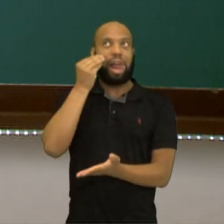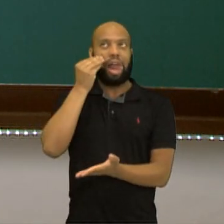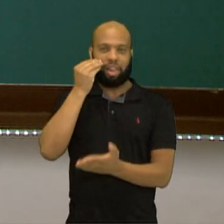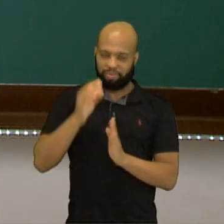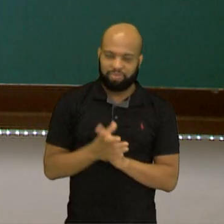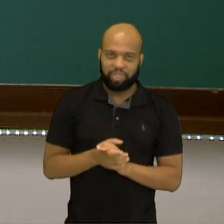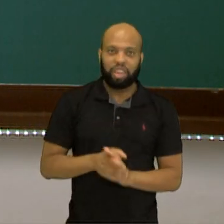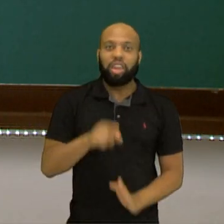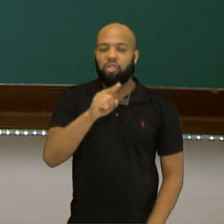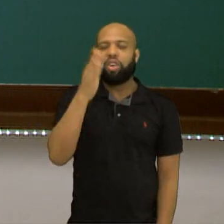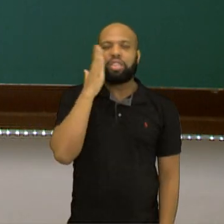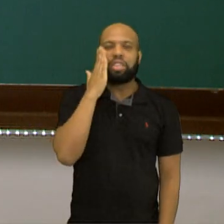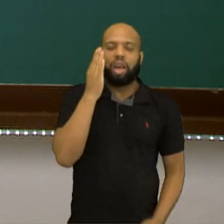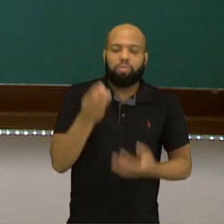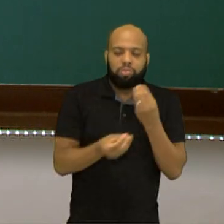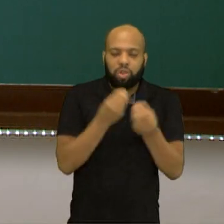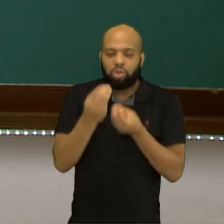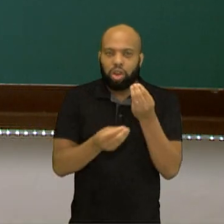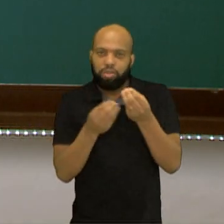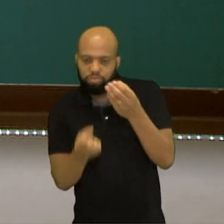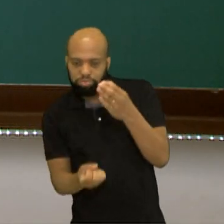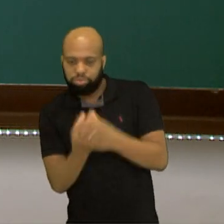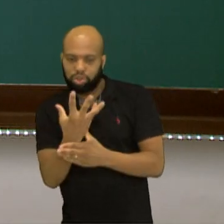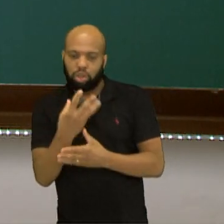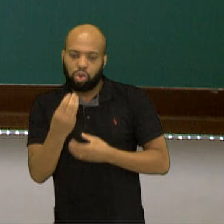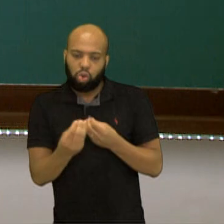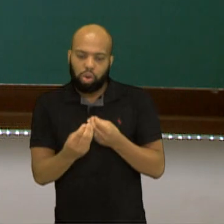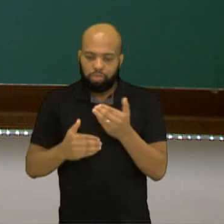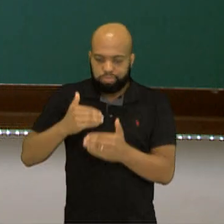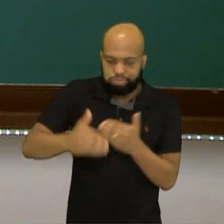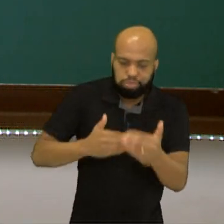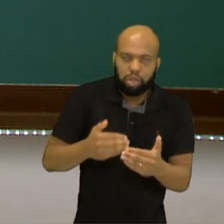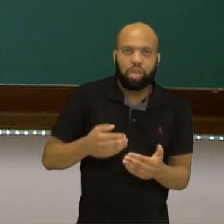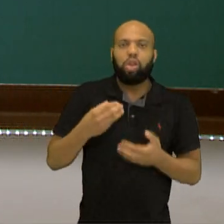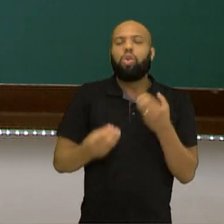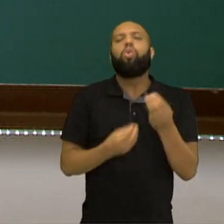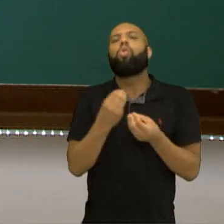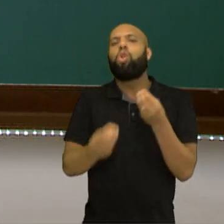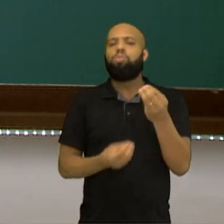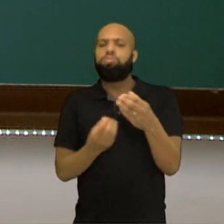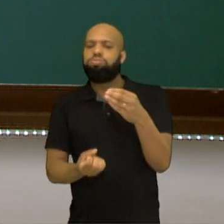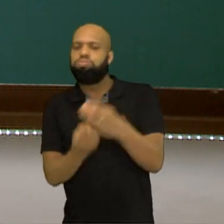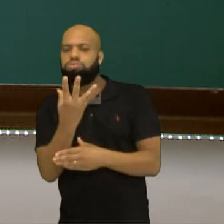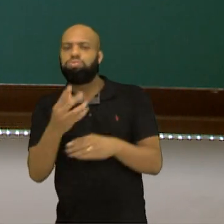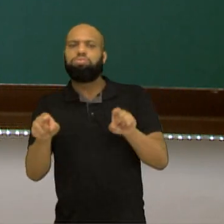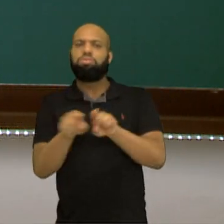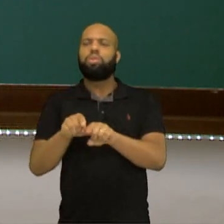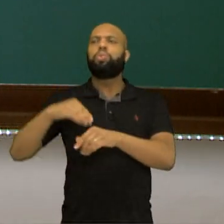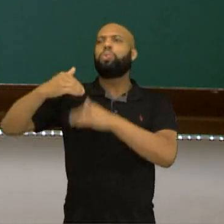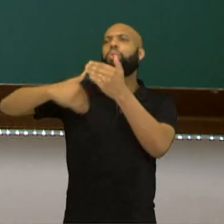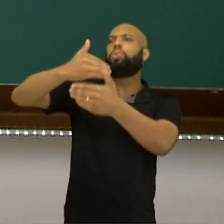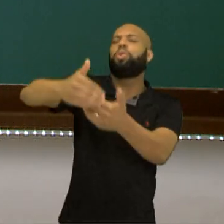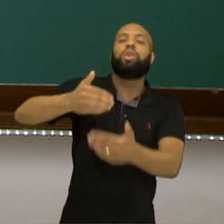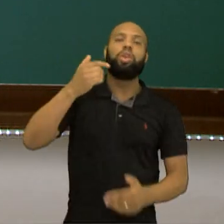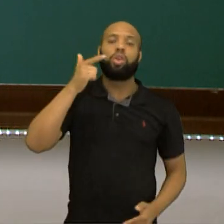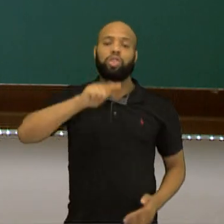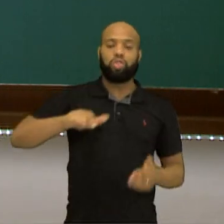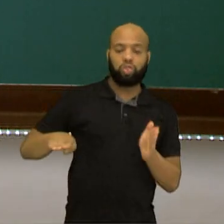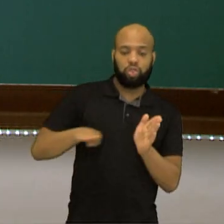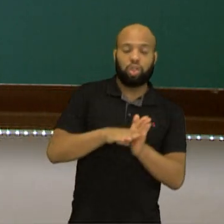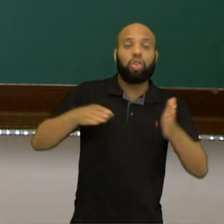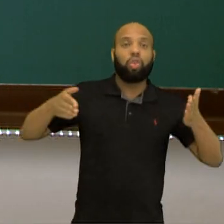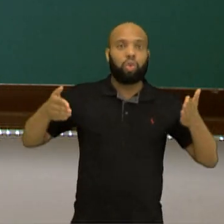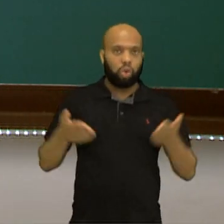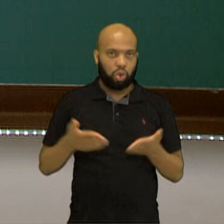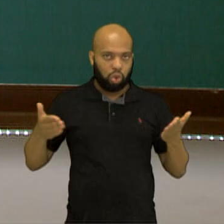Sabe como que ele surgiu? A sua evolução, então como que foi que ele apareceu? E qual que foi a evolução dele para chegar até hoje